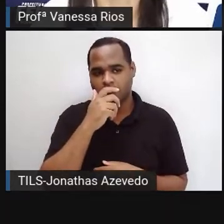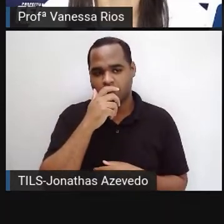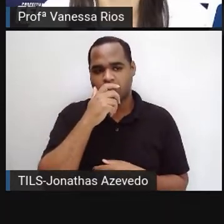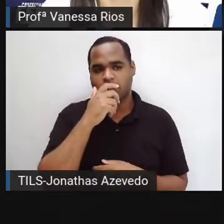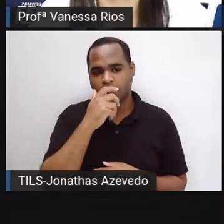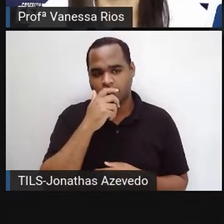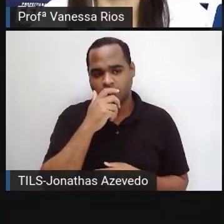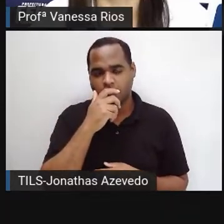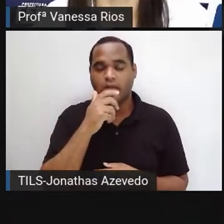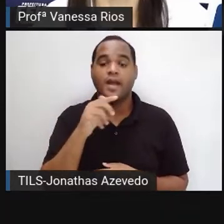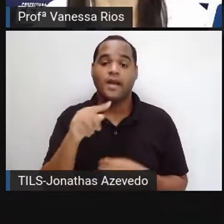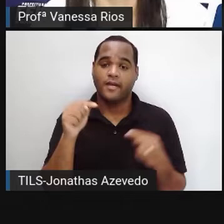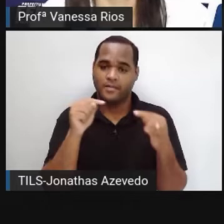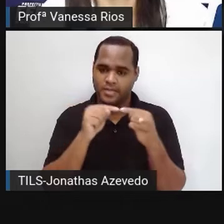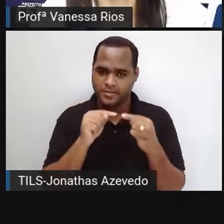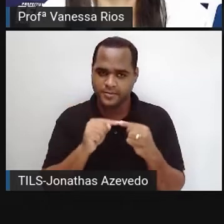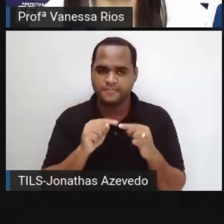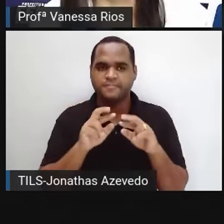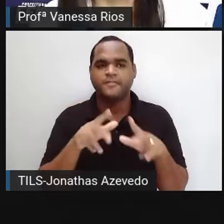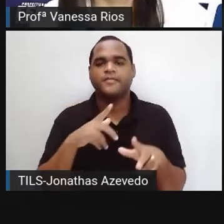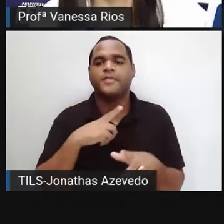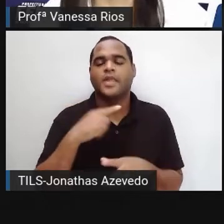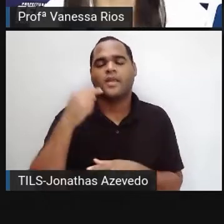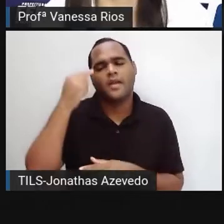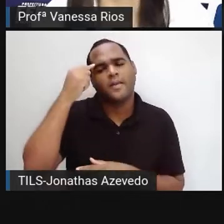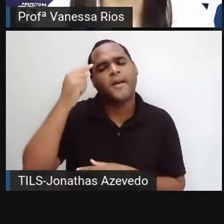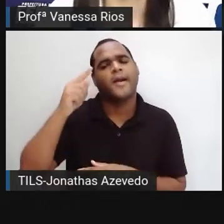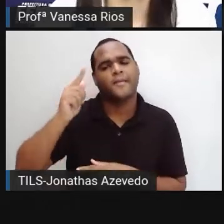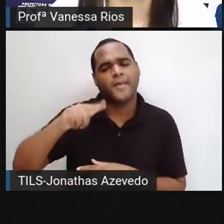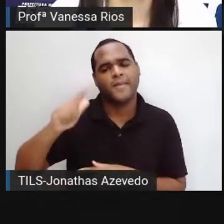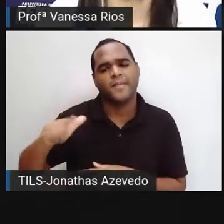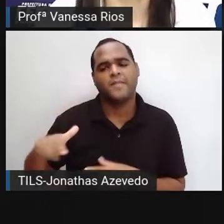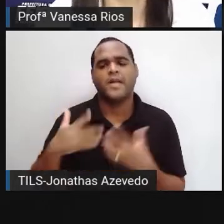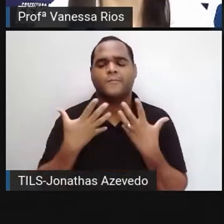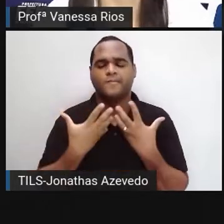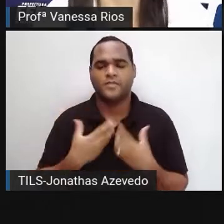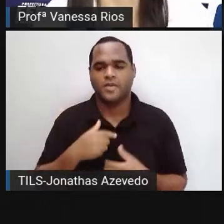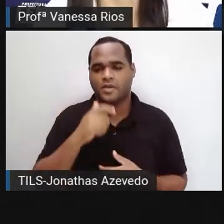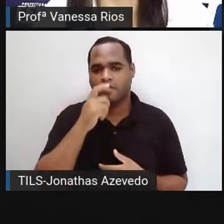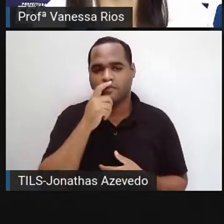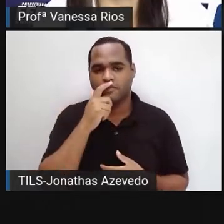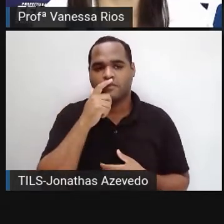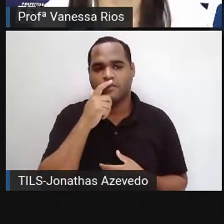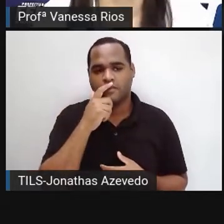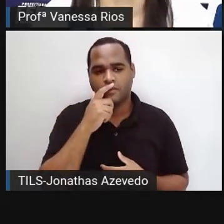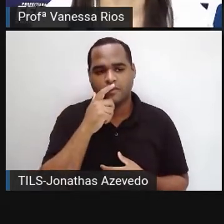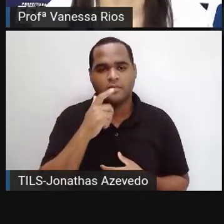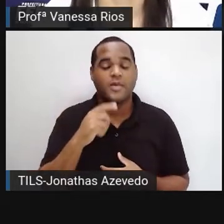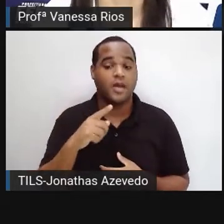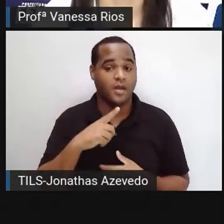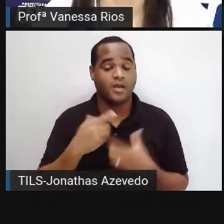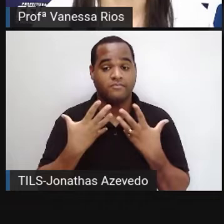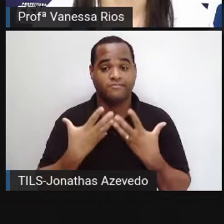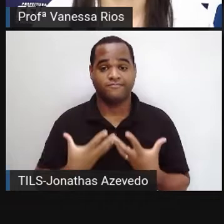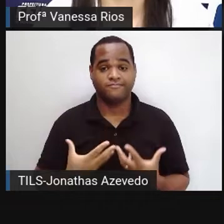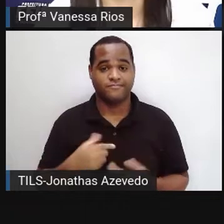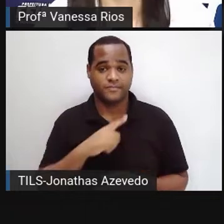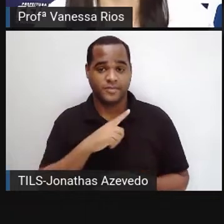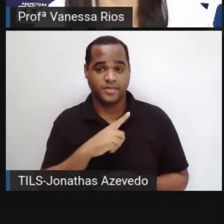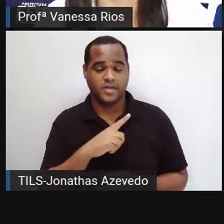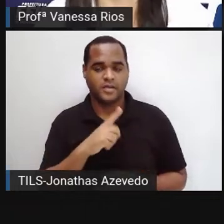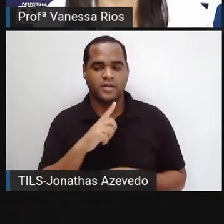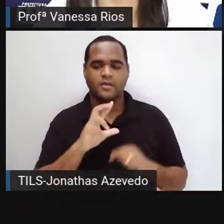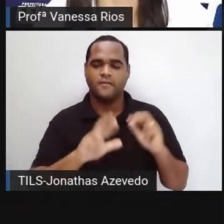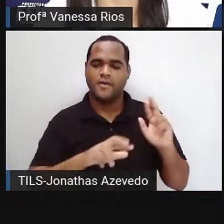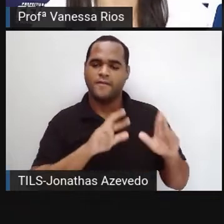né? Chato, né? A gente fica cansado quando a gente começa a soluçar. Que acontece também por algum descompasso aí no